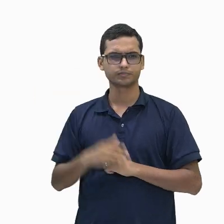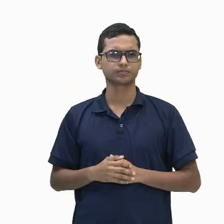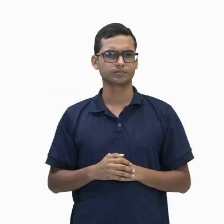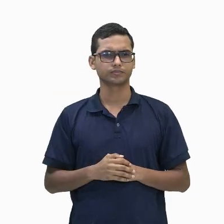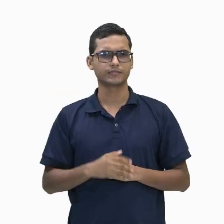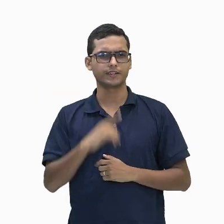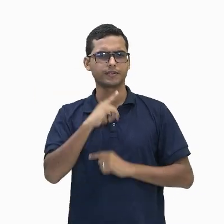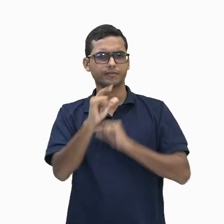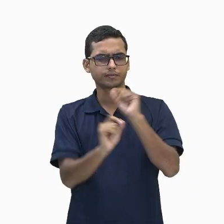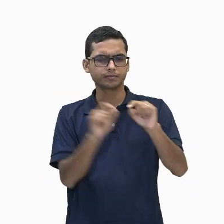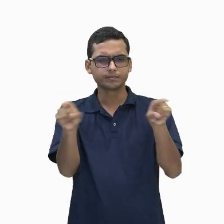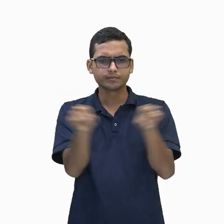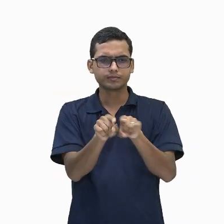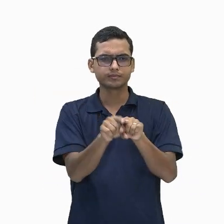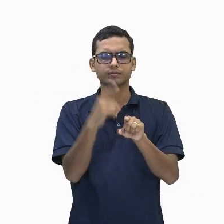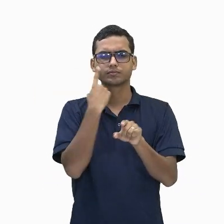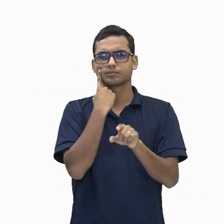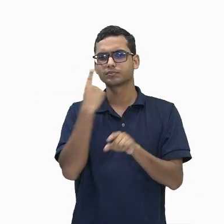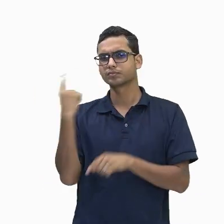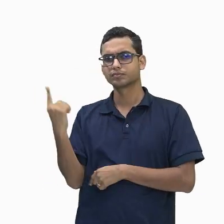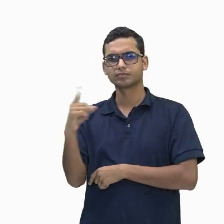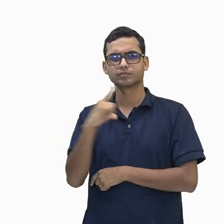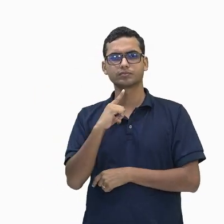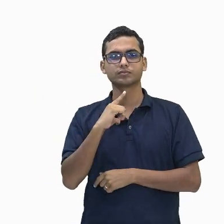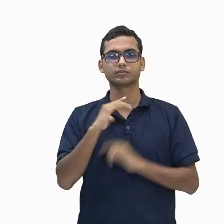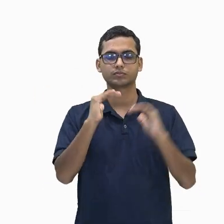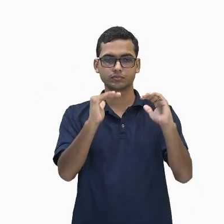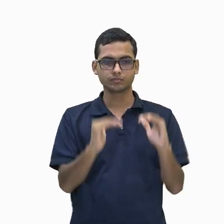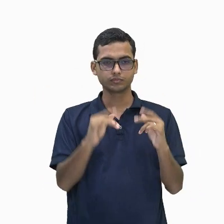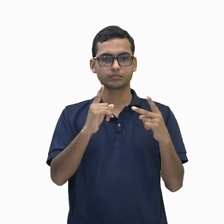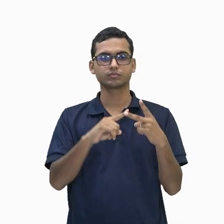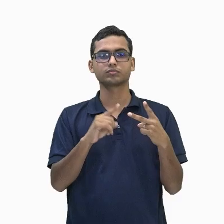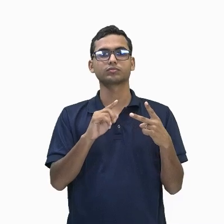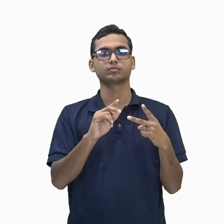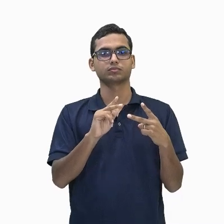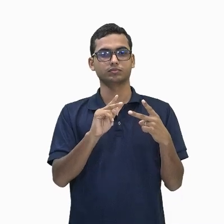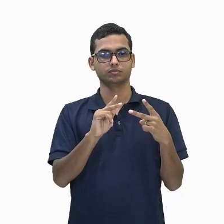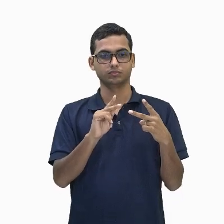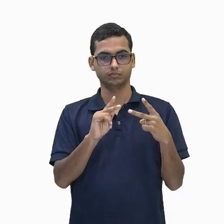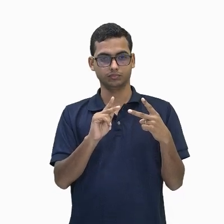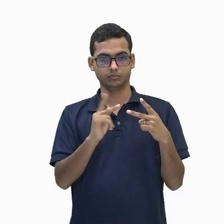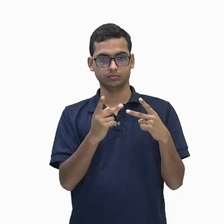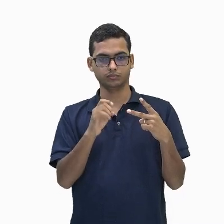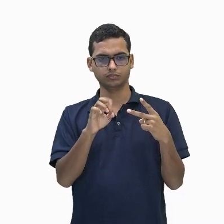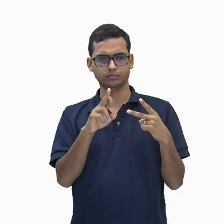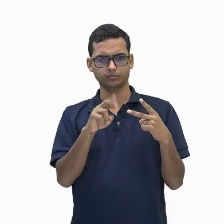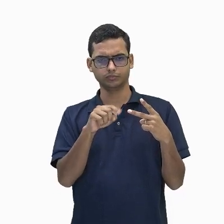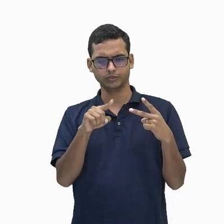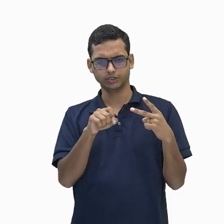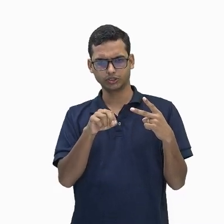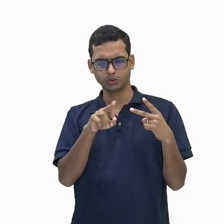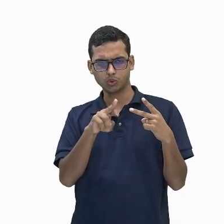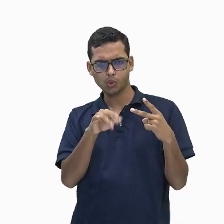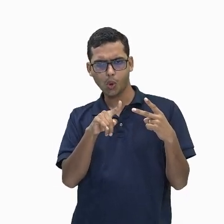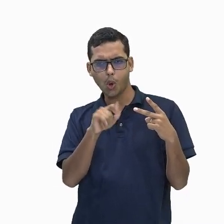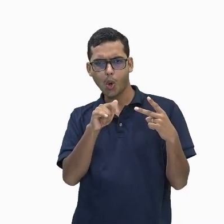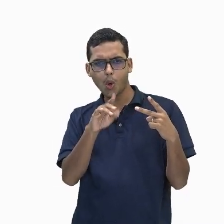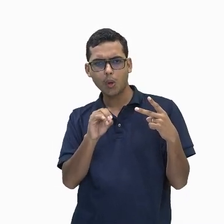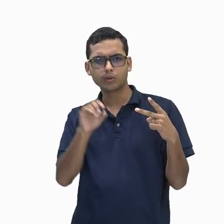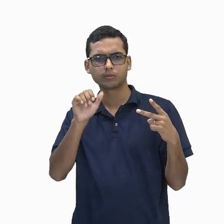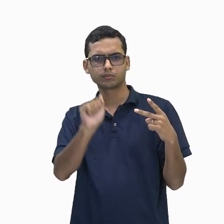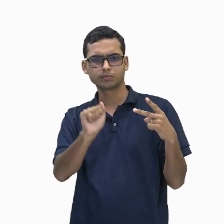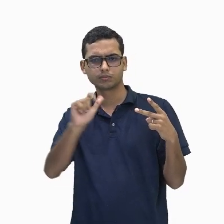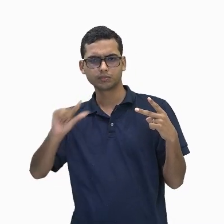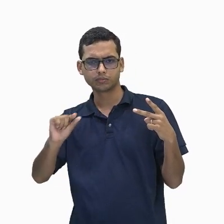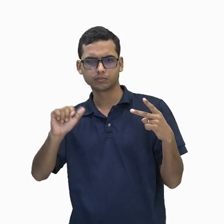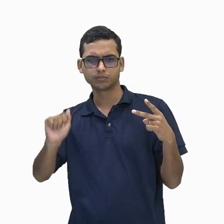heterozigoto. E se ele apresentar 2 genes recessivos, ele vai ser homozigoto recessivo. Para que vocês possam entender melhor essa questão de